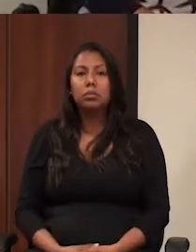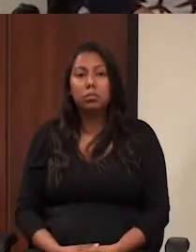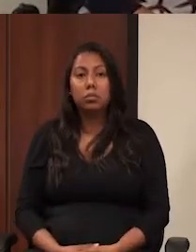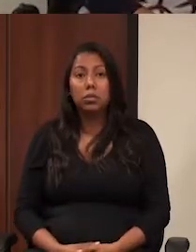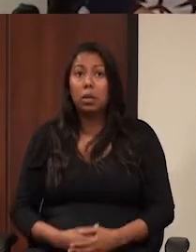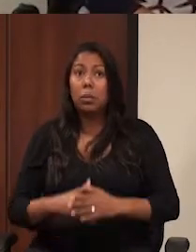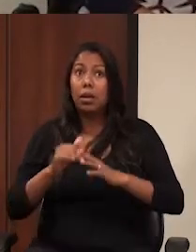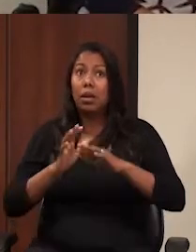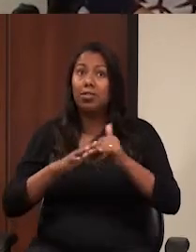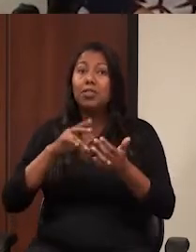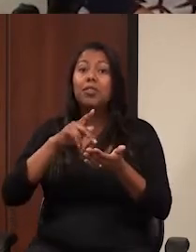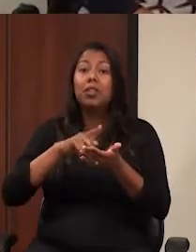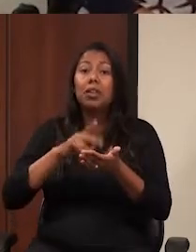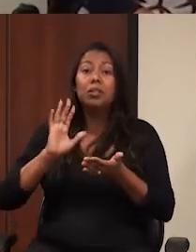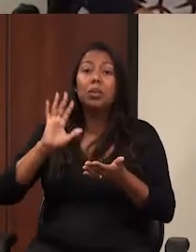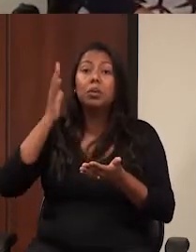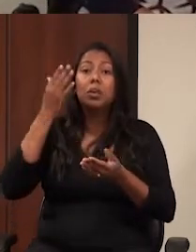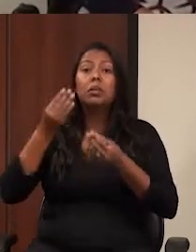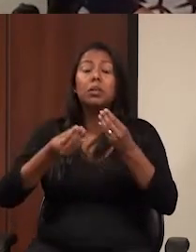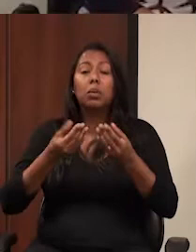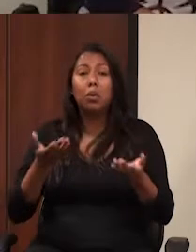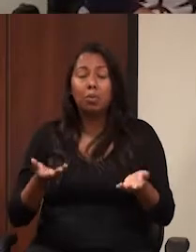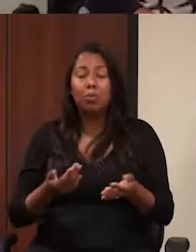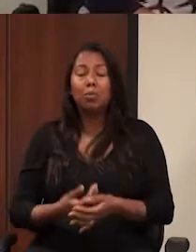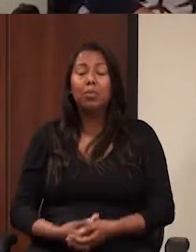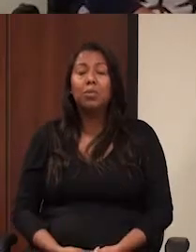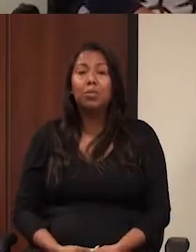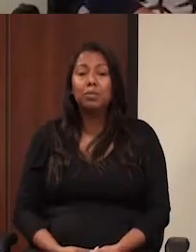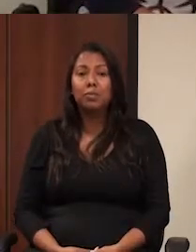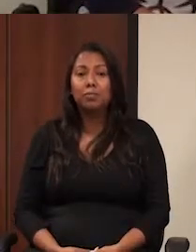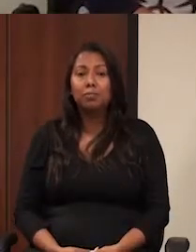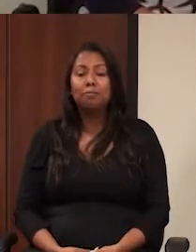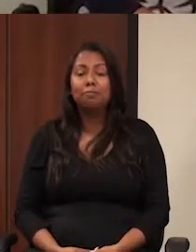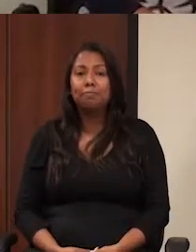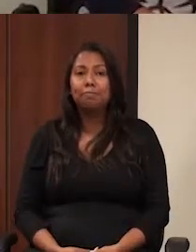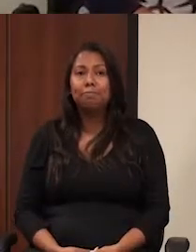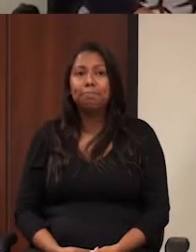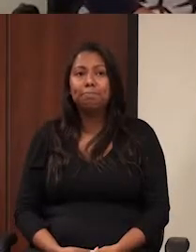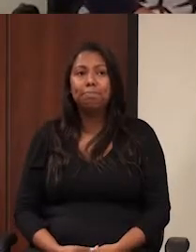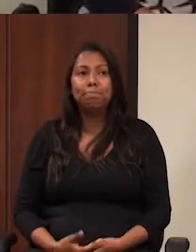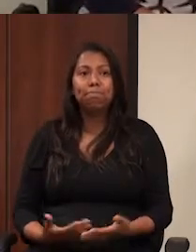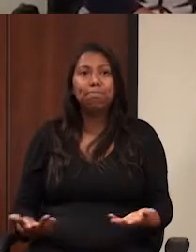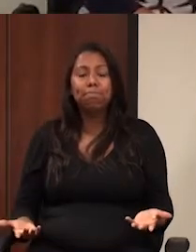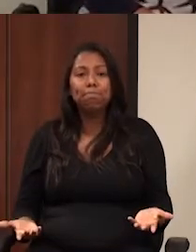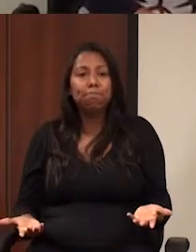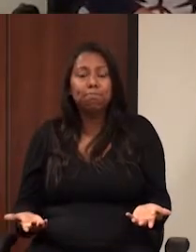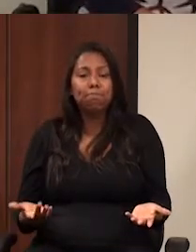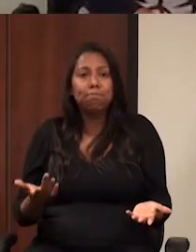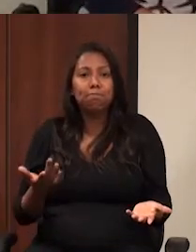prática ali do dia a dia, no caso concreto, isso é muito específico, né? Eu não tenho como